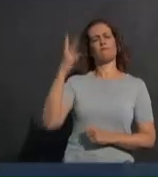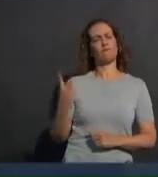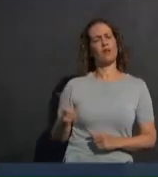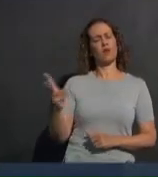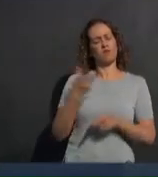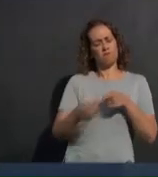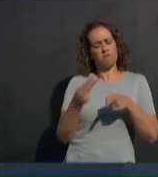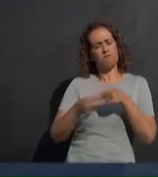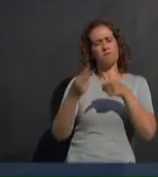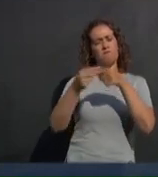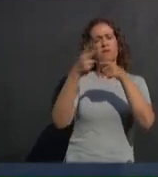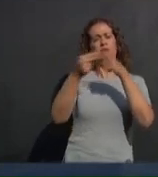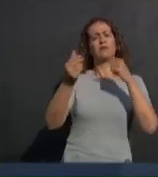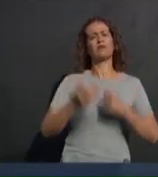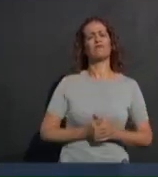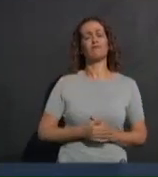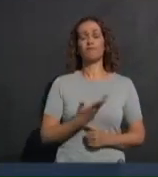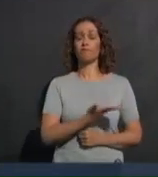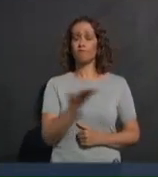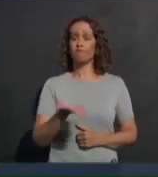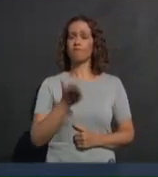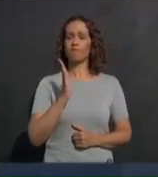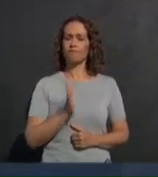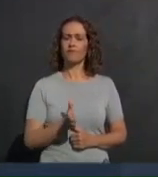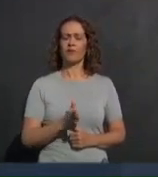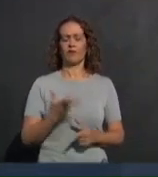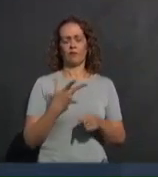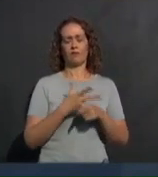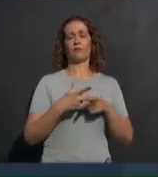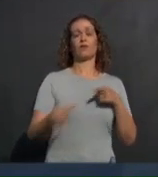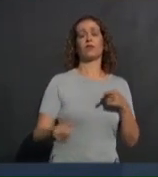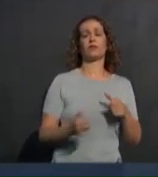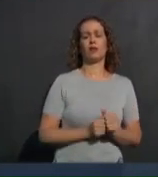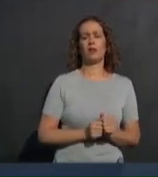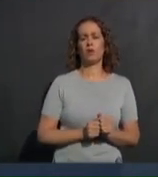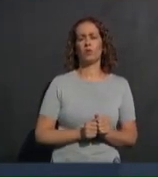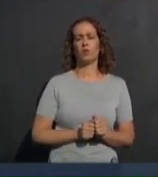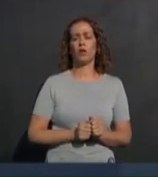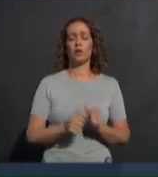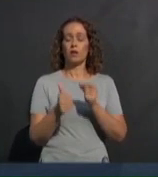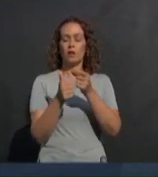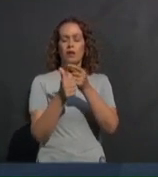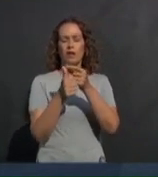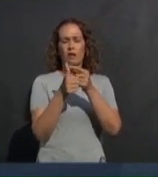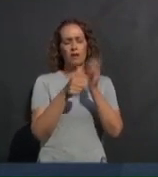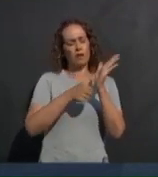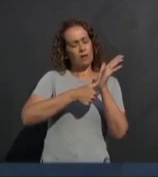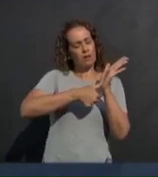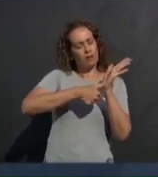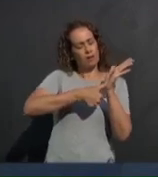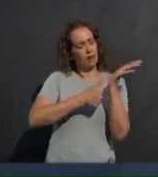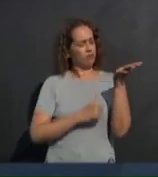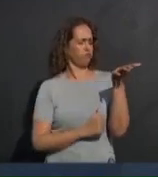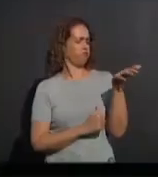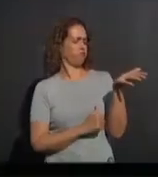Você venceu. Você está aqui, você é único. Não há uma digital no mundo igual a outra.